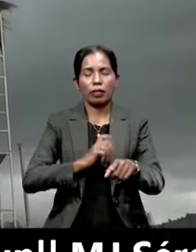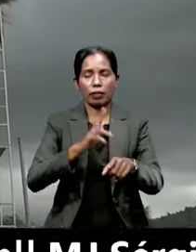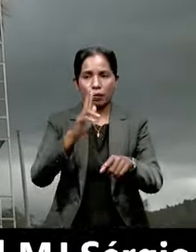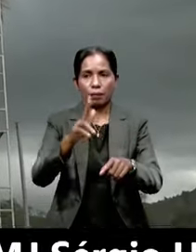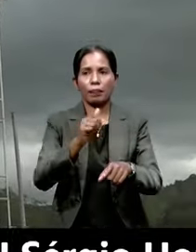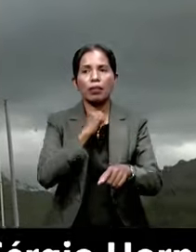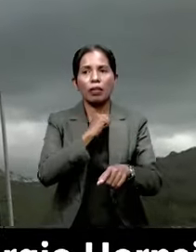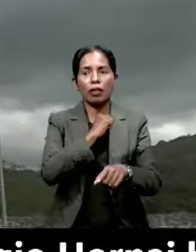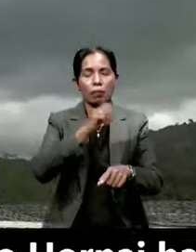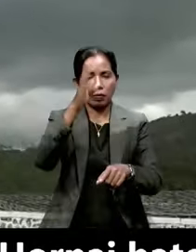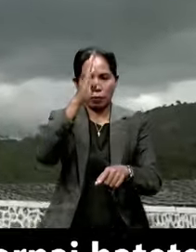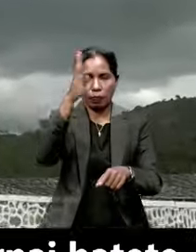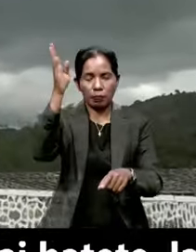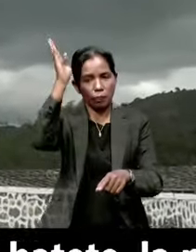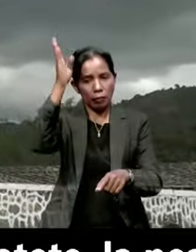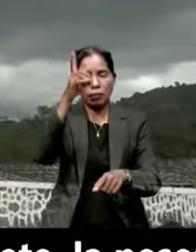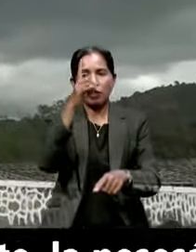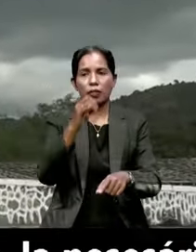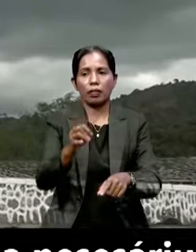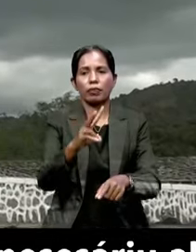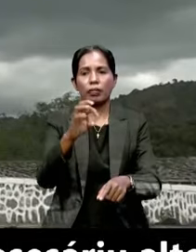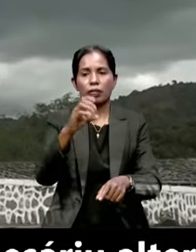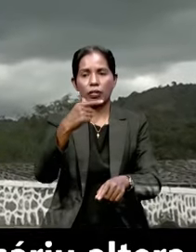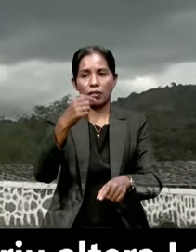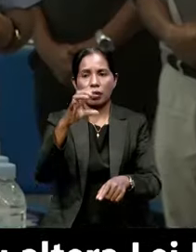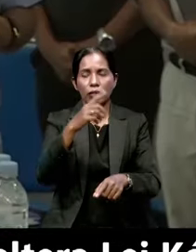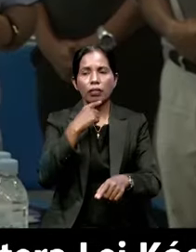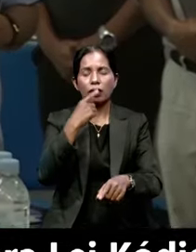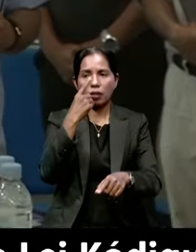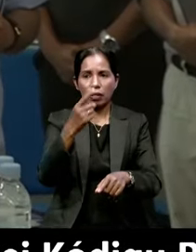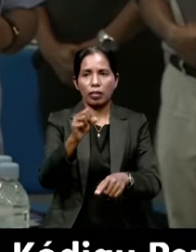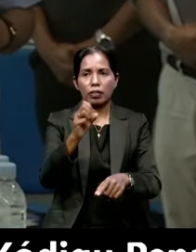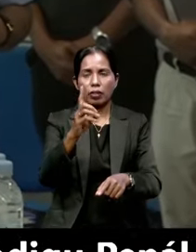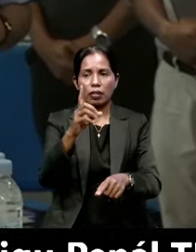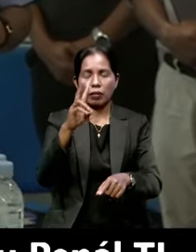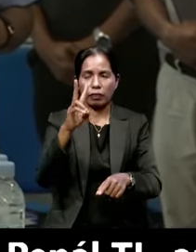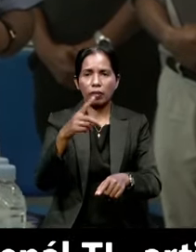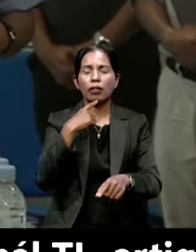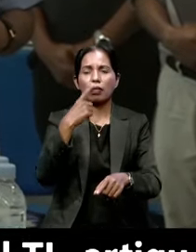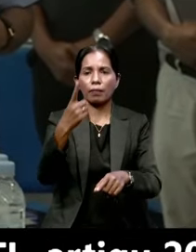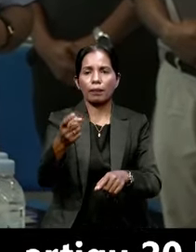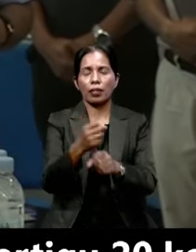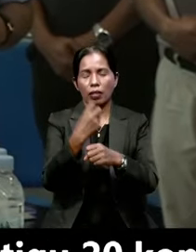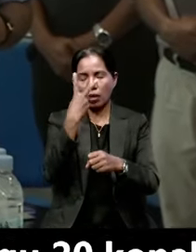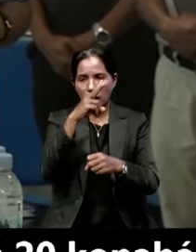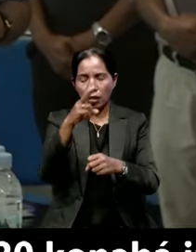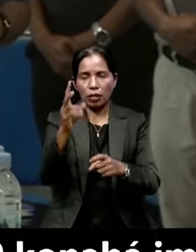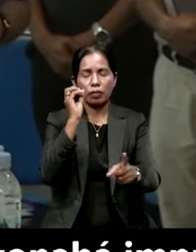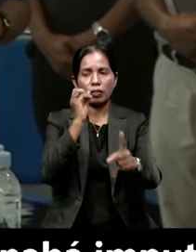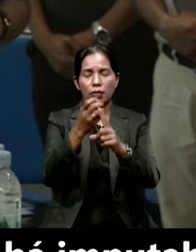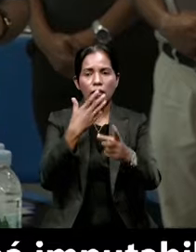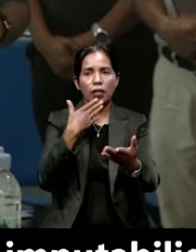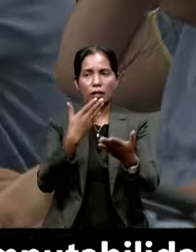Arcebispo Arquidiocese Metropolitana Dili, Dom Virgílio Cardeal do Carmo da Silva, esteve atento. Inspeção nem objetivo, atuar em